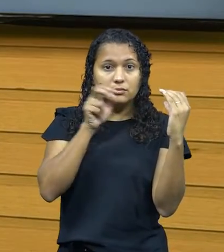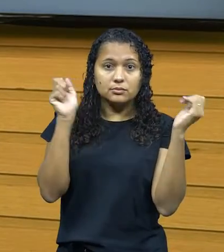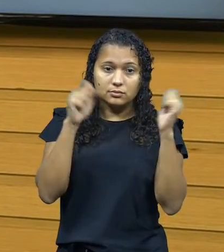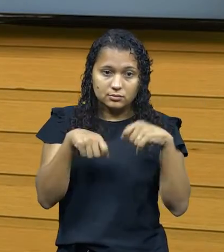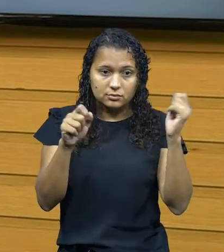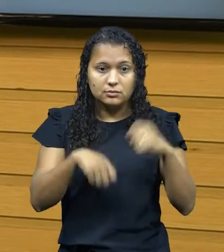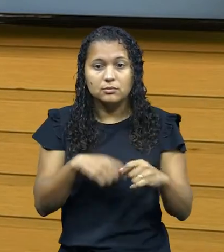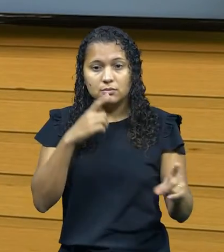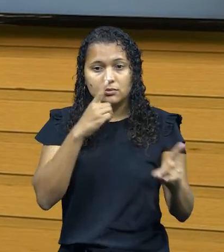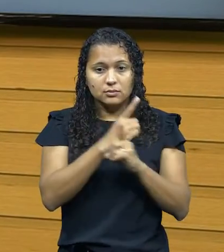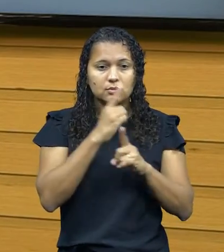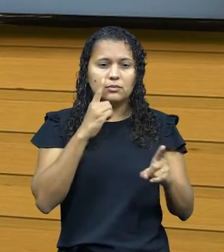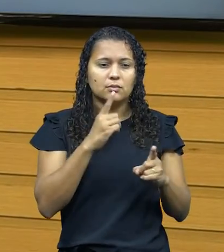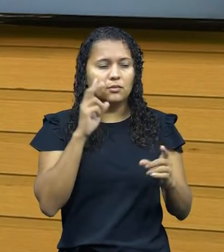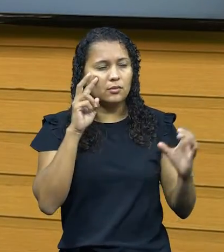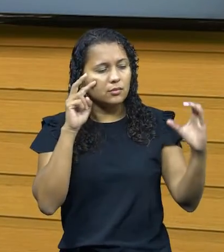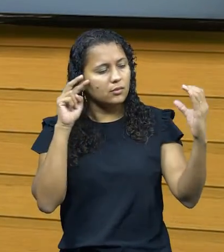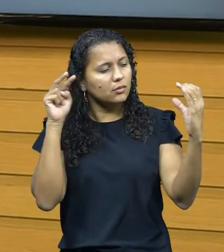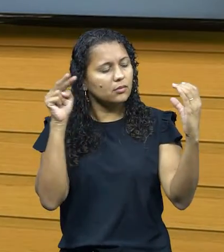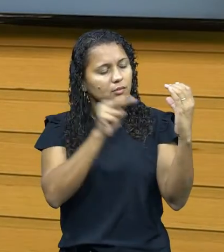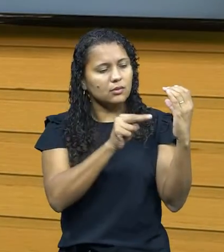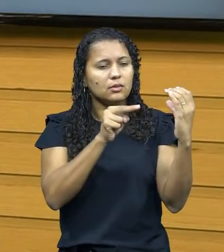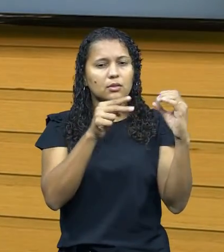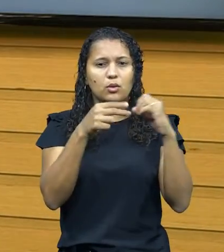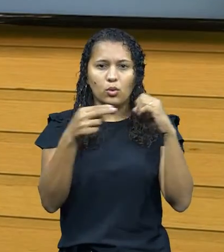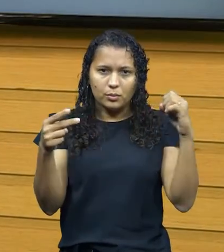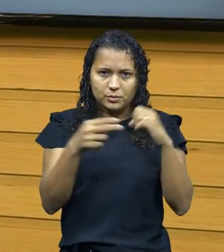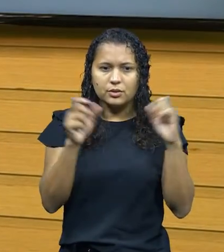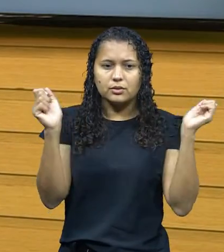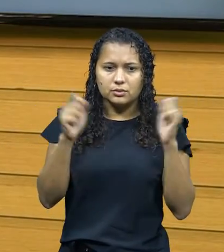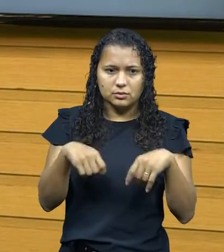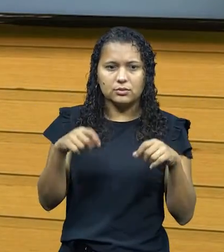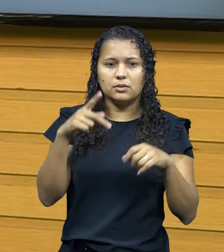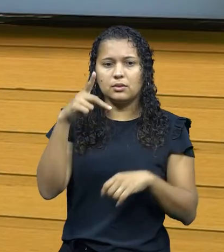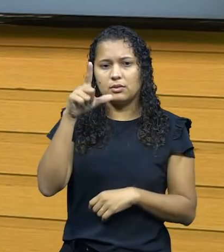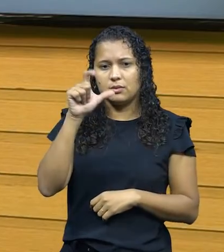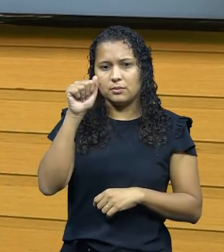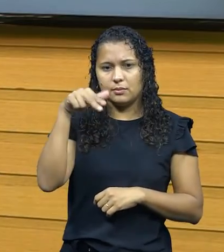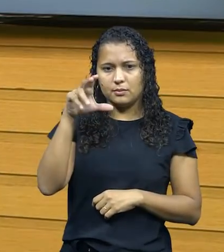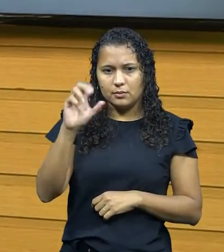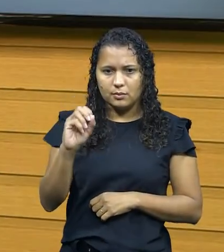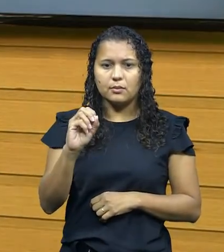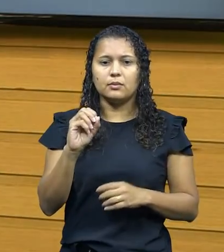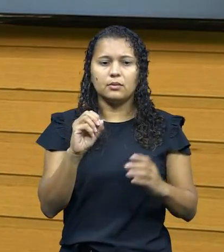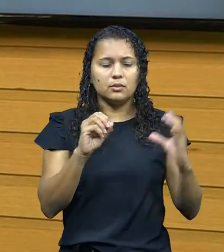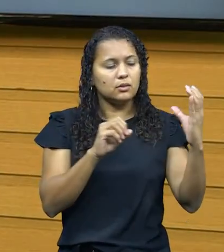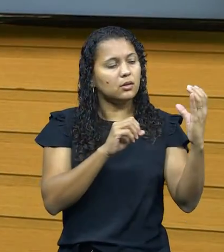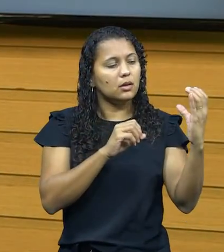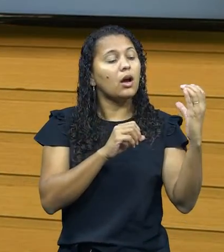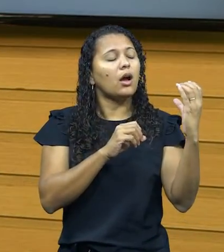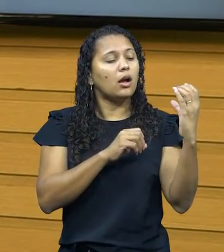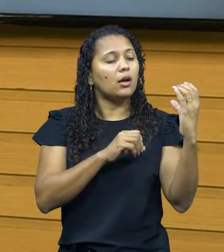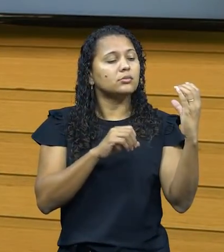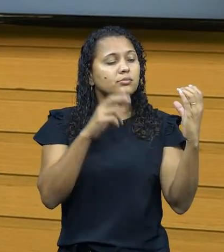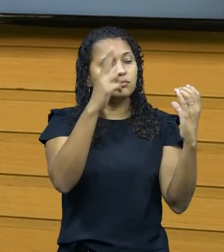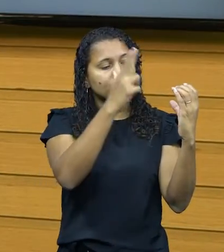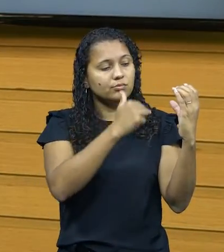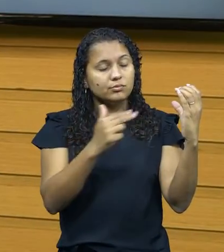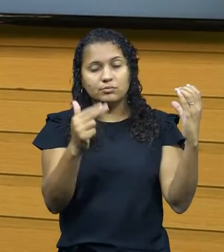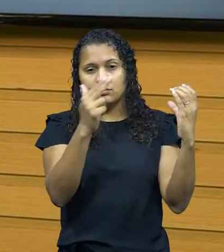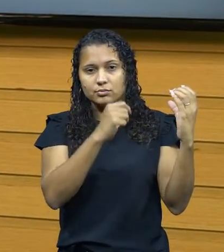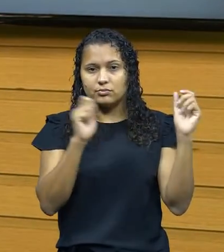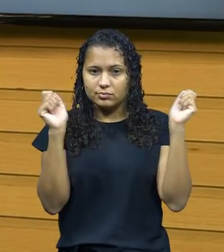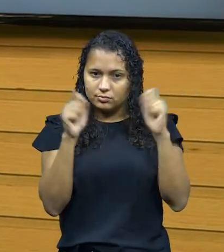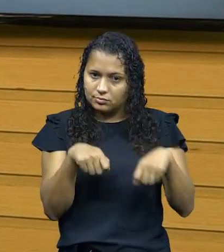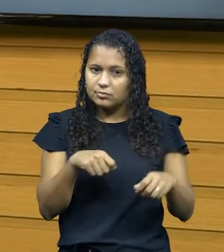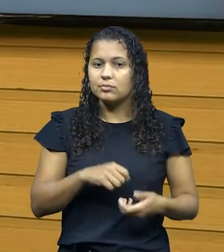e ali ele consegue observar esse objeto e fazer o plano e transferir ele para o plano